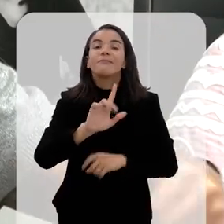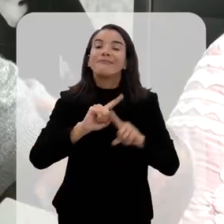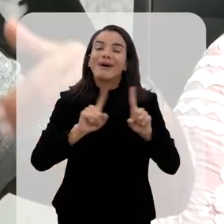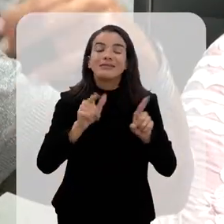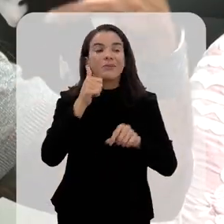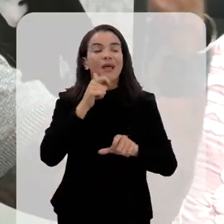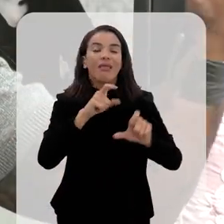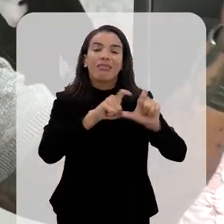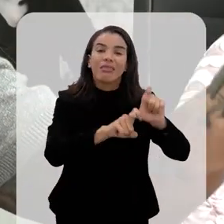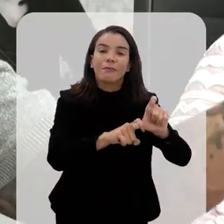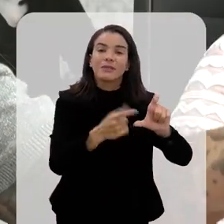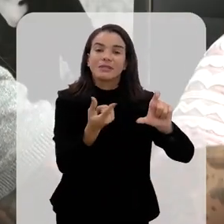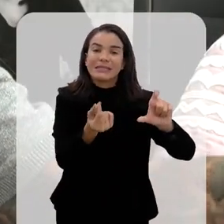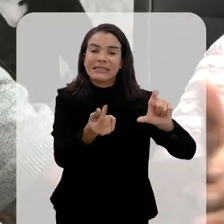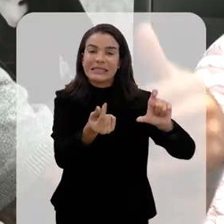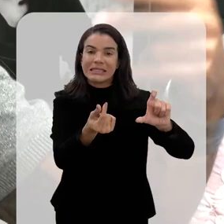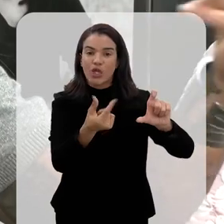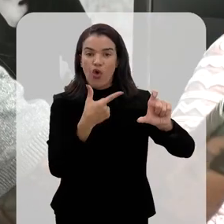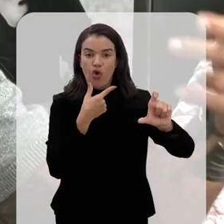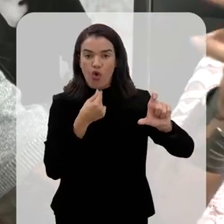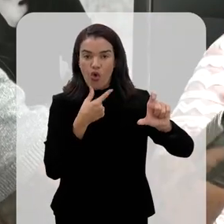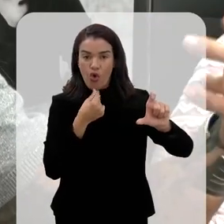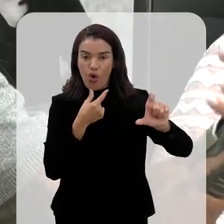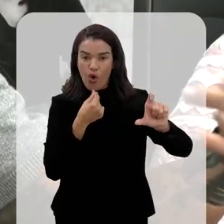ela começa